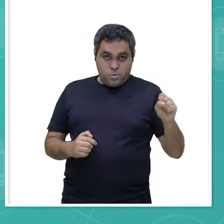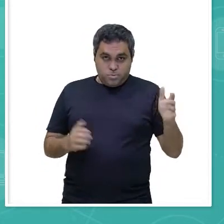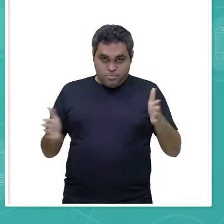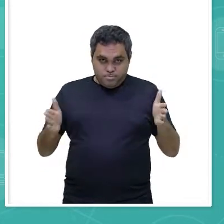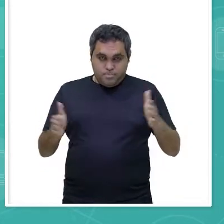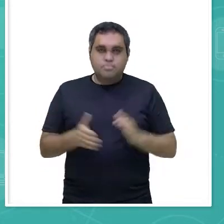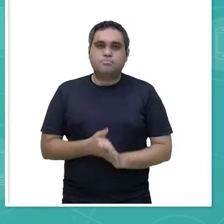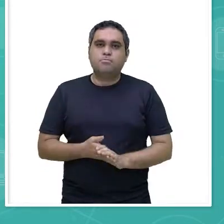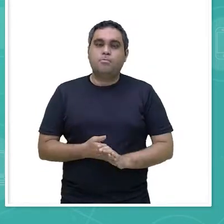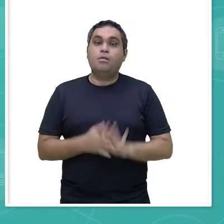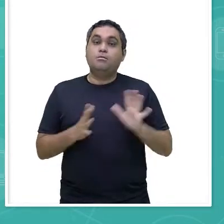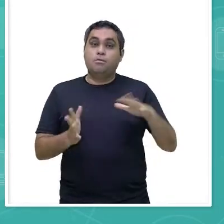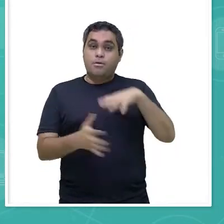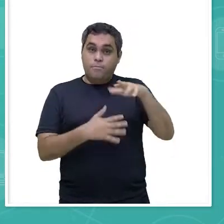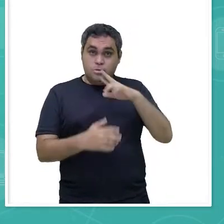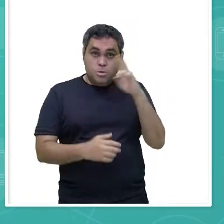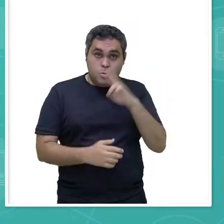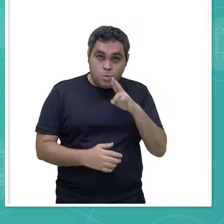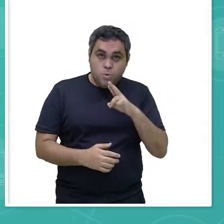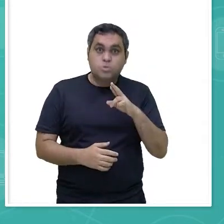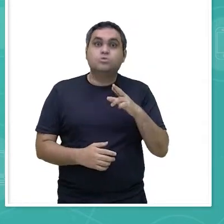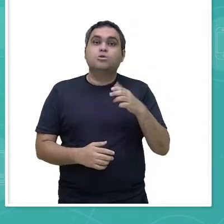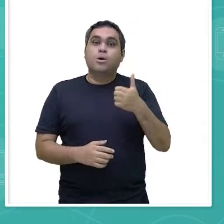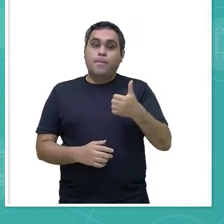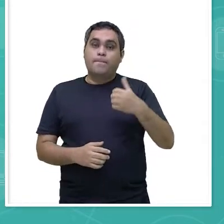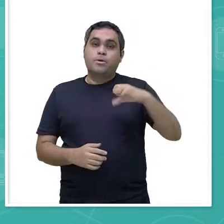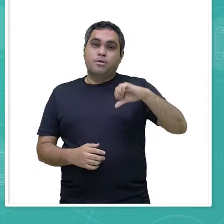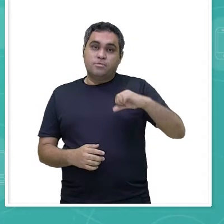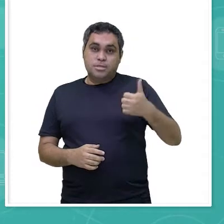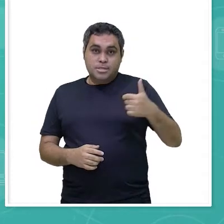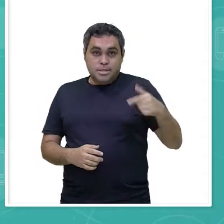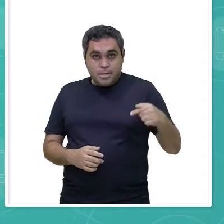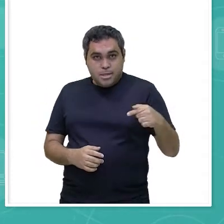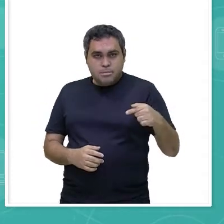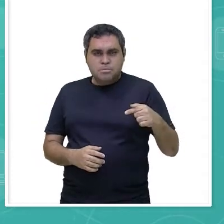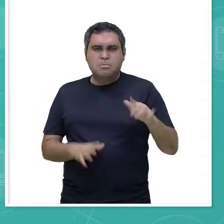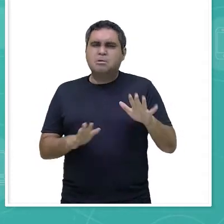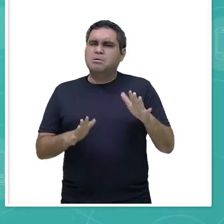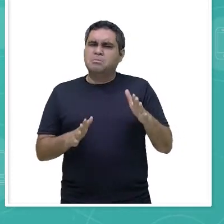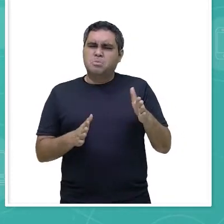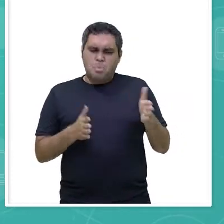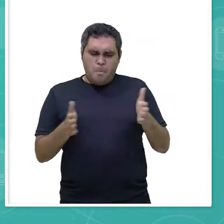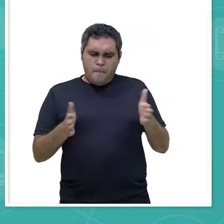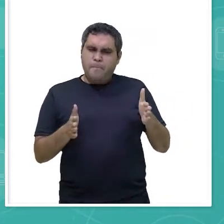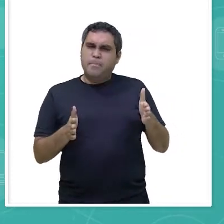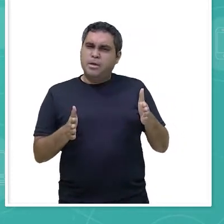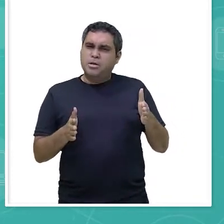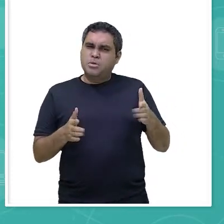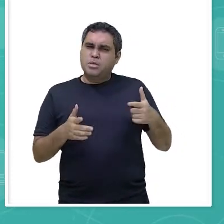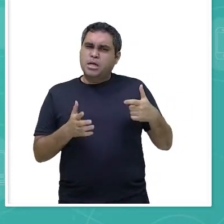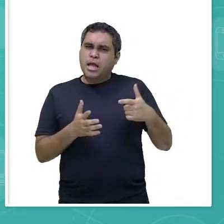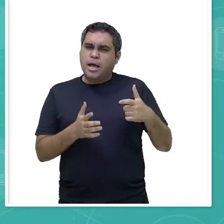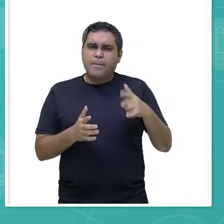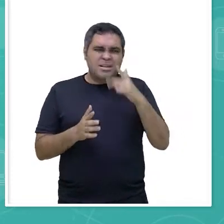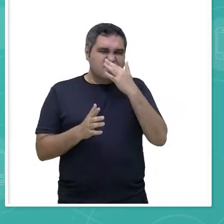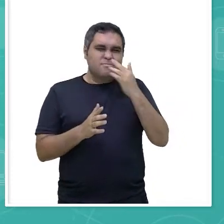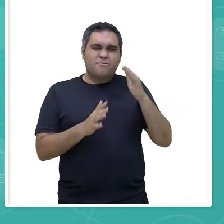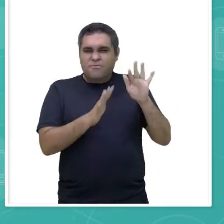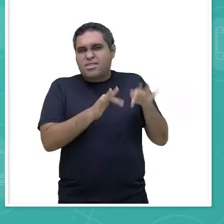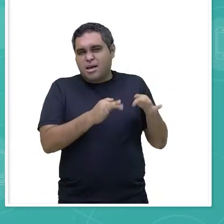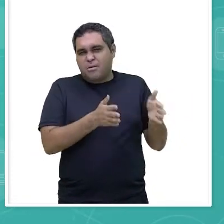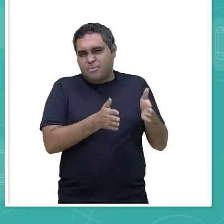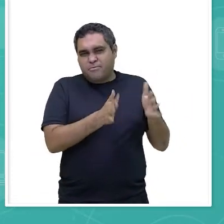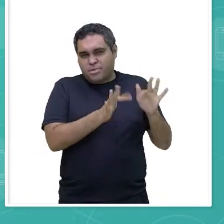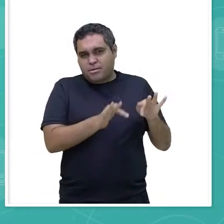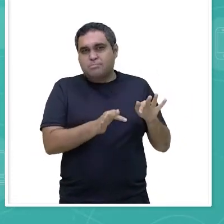a Revolução Russa, ela acontece em 17. Ué, professora, no meio da guerra, no finalzinho para o meio. Por quê?